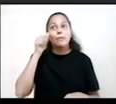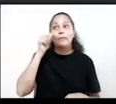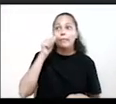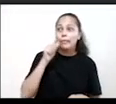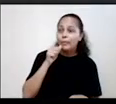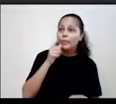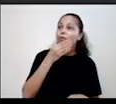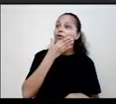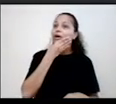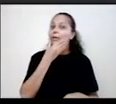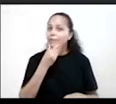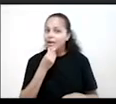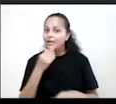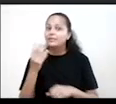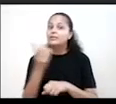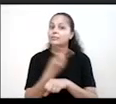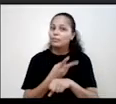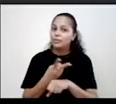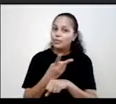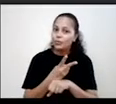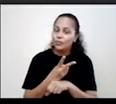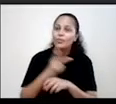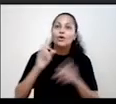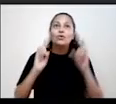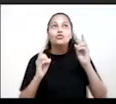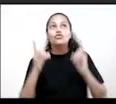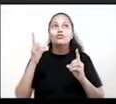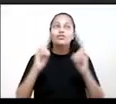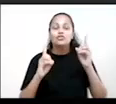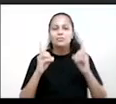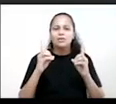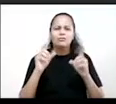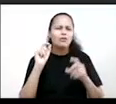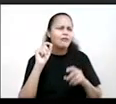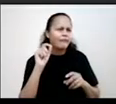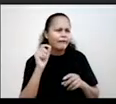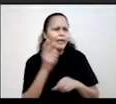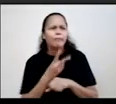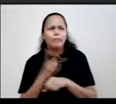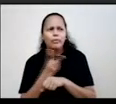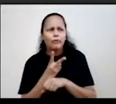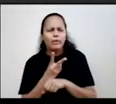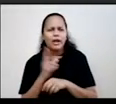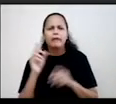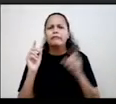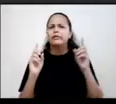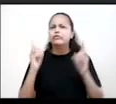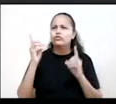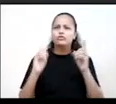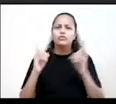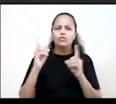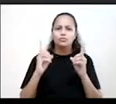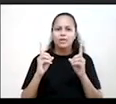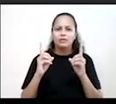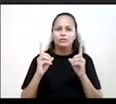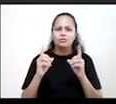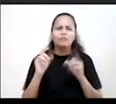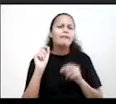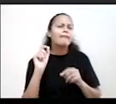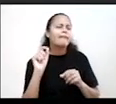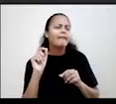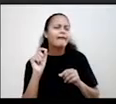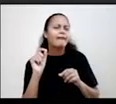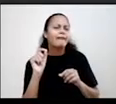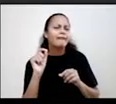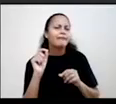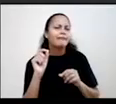eu pergunto, o verbo tá aqui, procuravam. Quem procurava divertimento? Nota que aqui a pergunta é quem, porque o meu sujeito é justamente quem